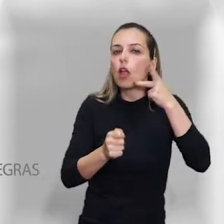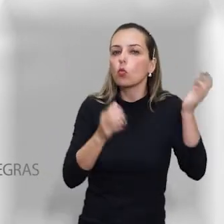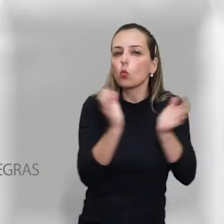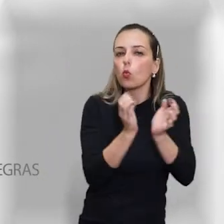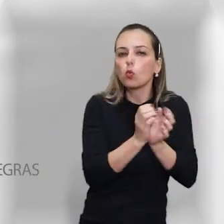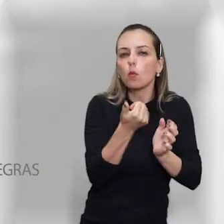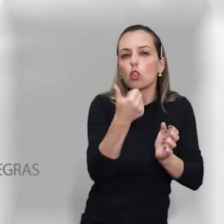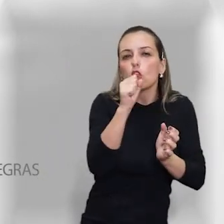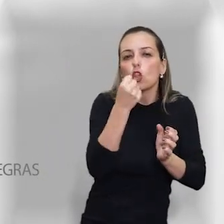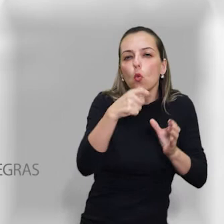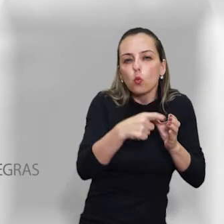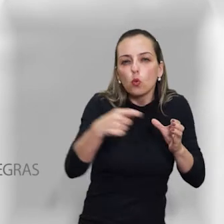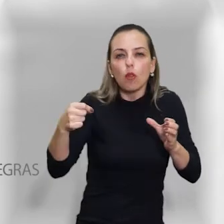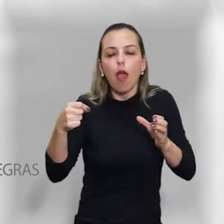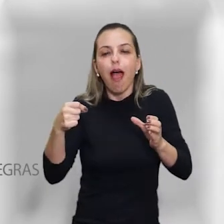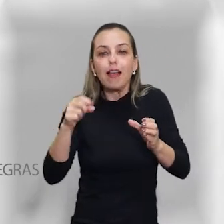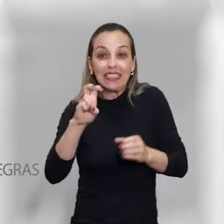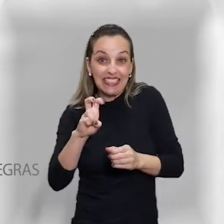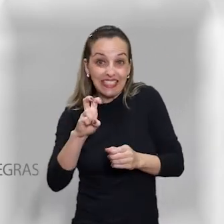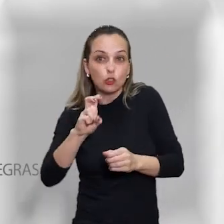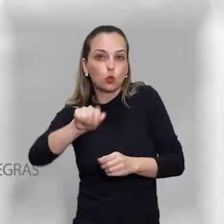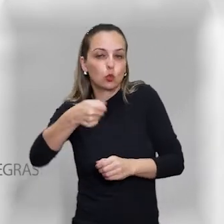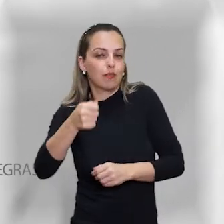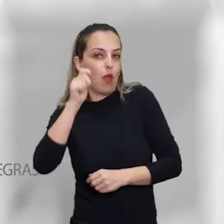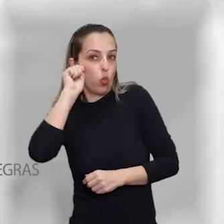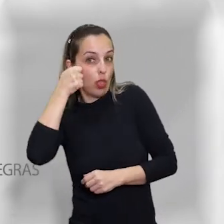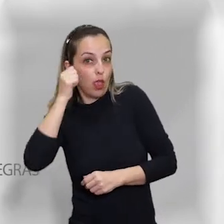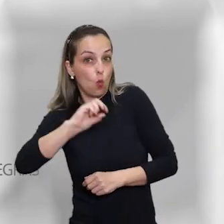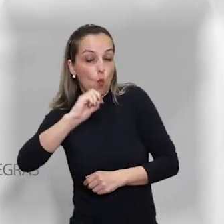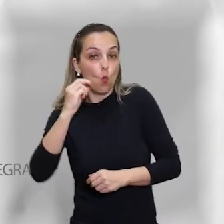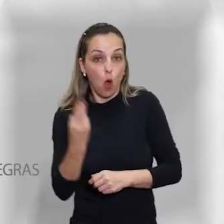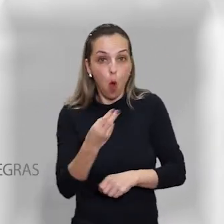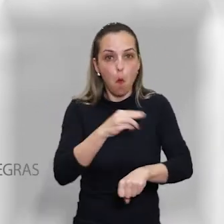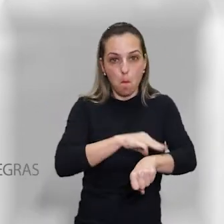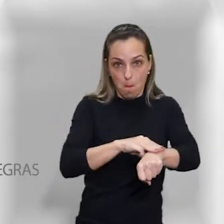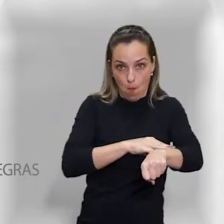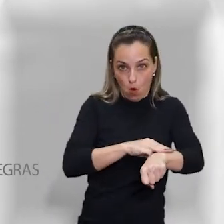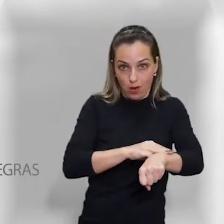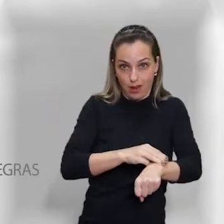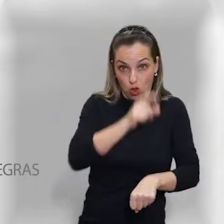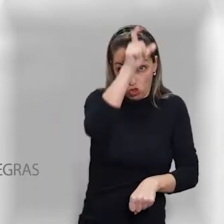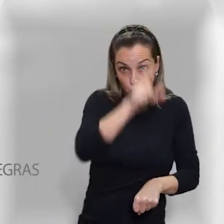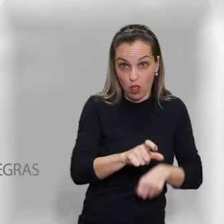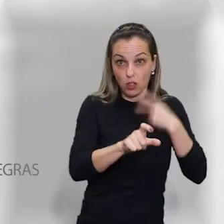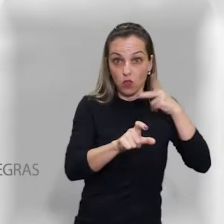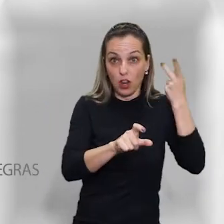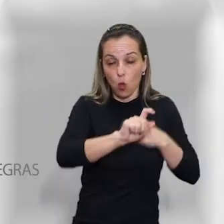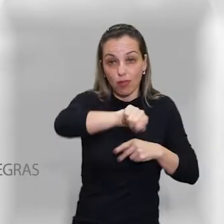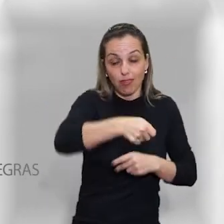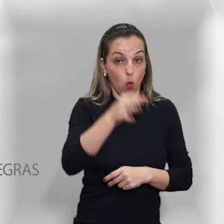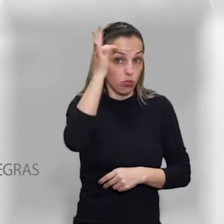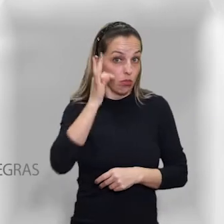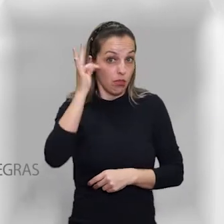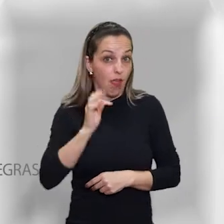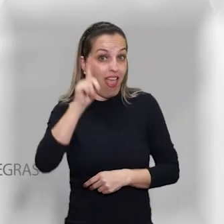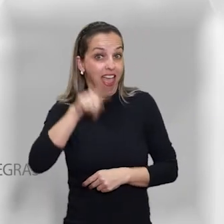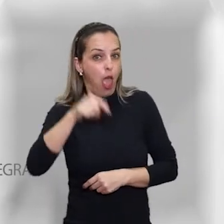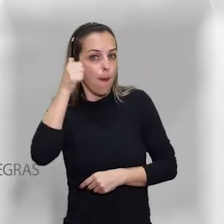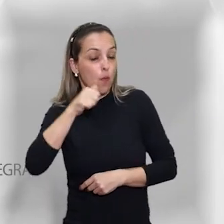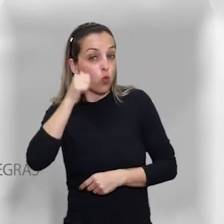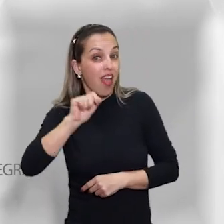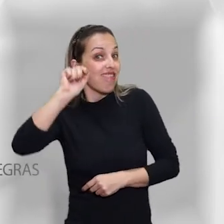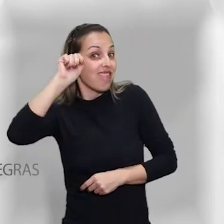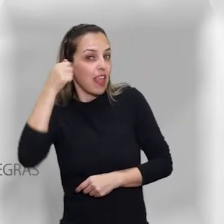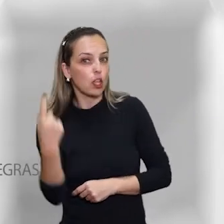brasileiros. Curiosamente, o número se repete em Araraquara. Dos 18 vereadores da atual legislatura, 5 se